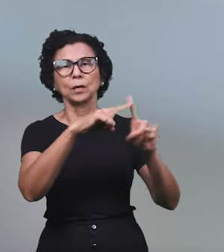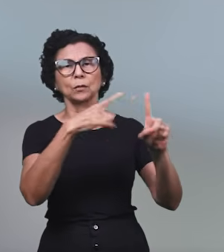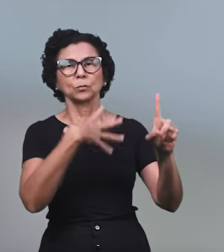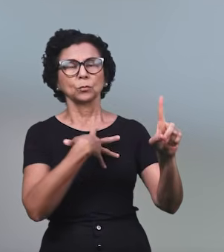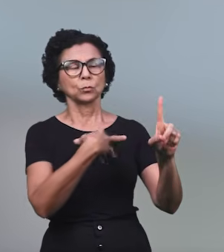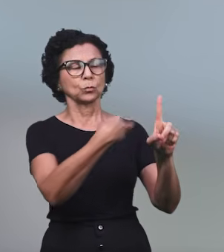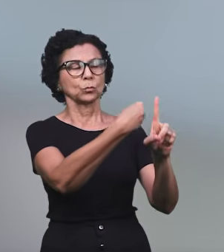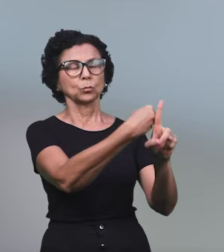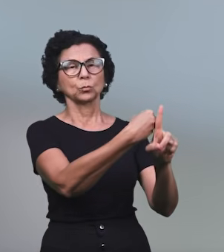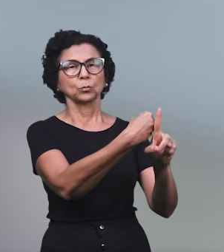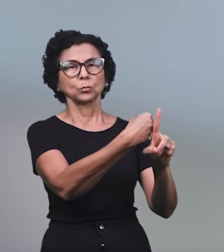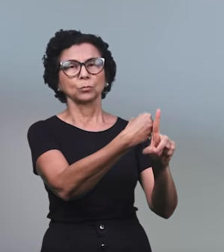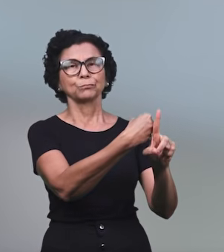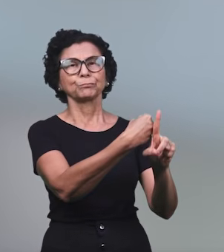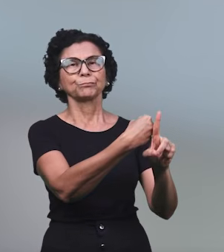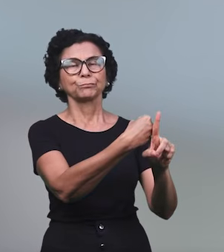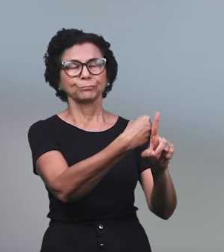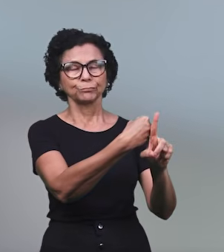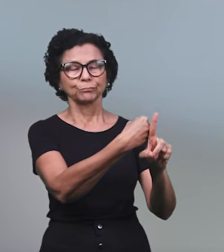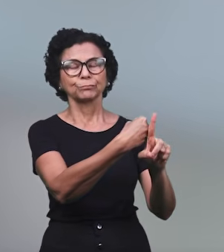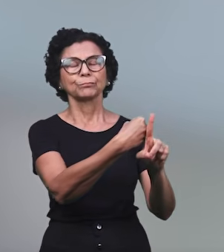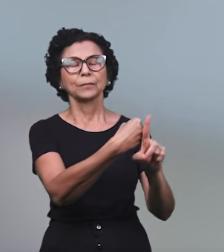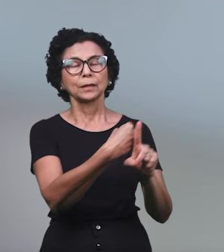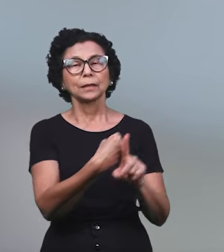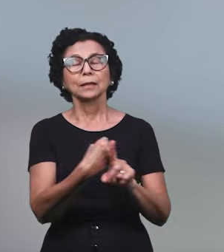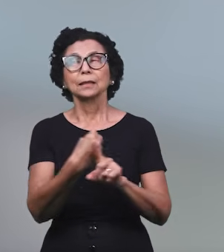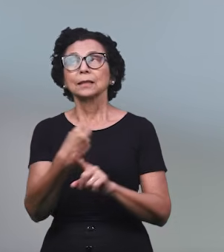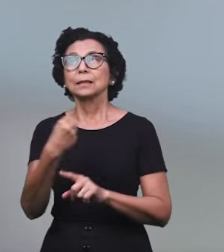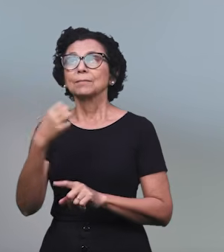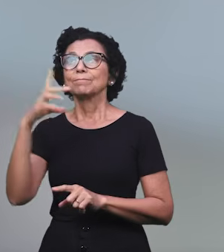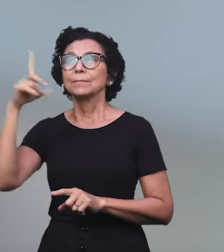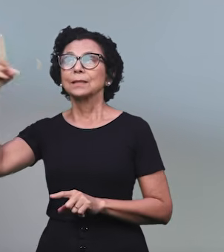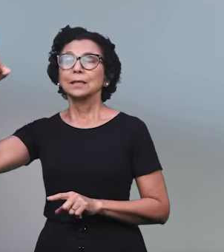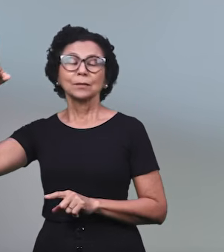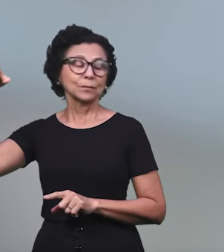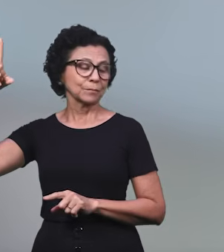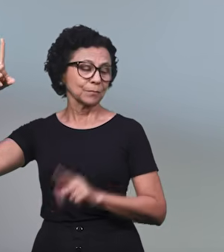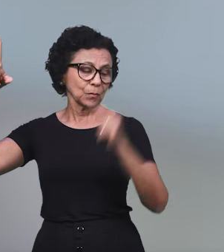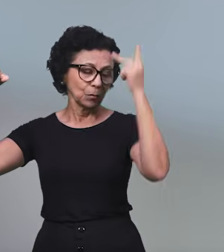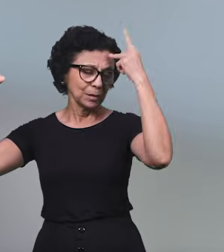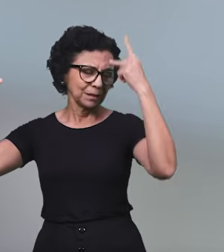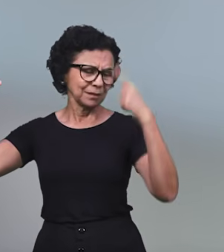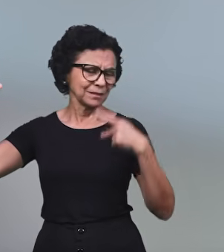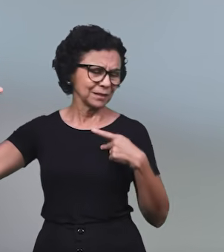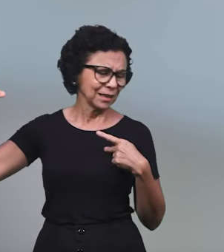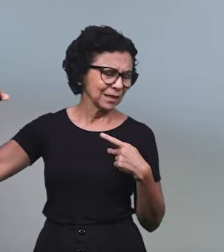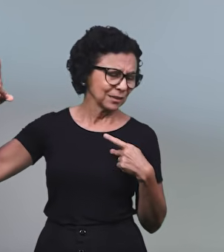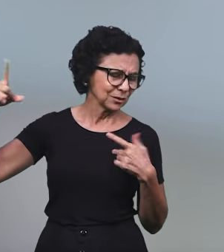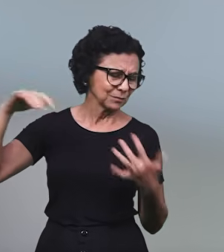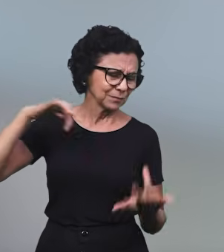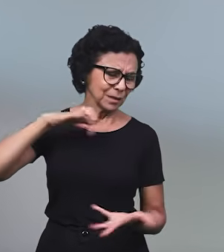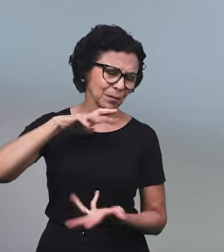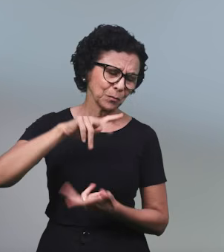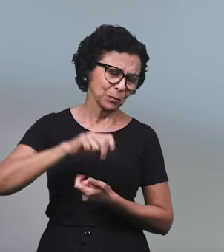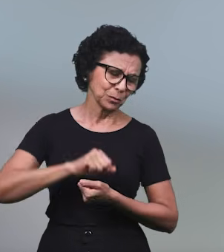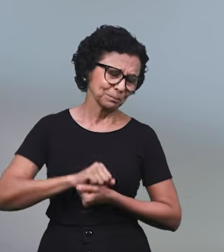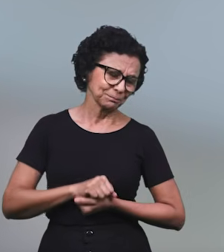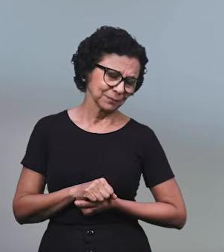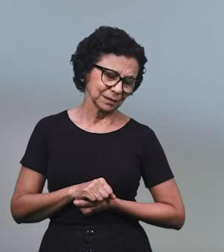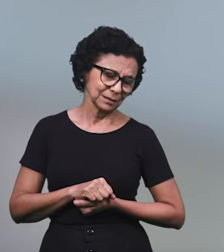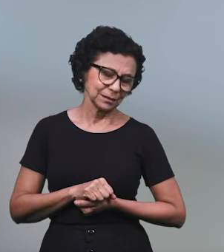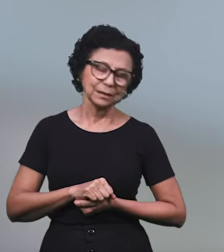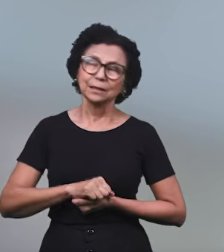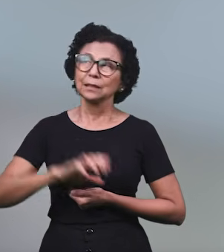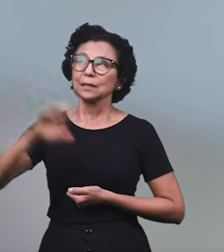Deus diz que Deus, Ele amou o mundo de tal maneira que deu o seu Filho unigênito, para